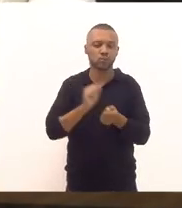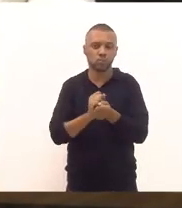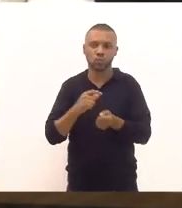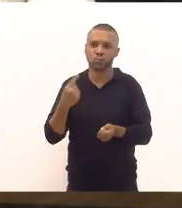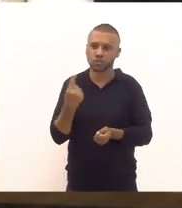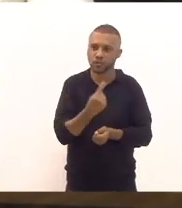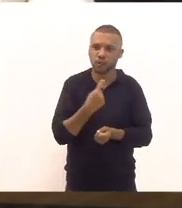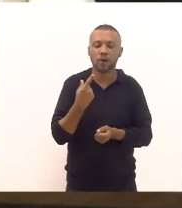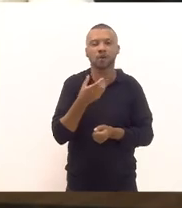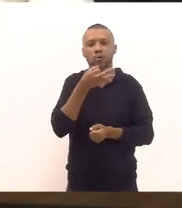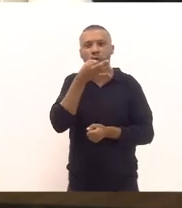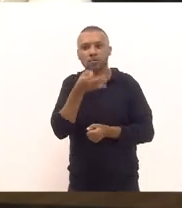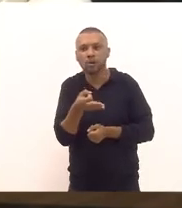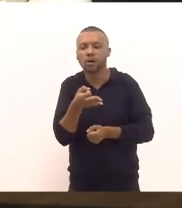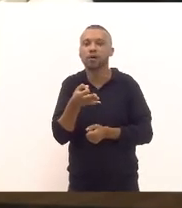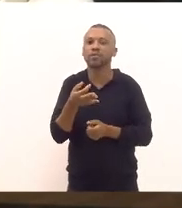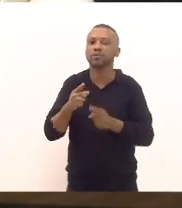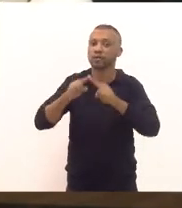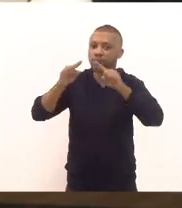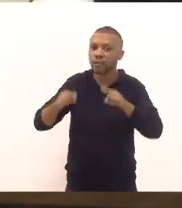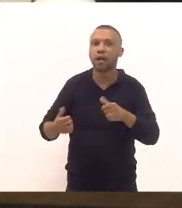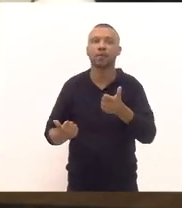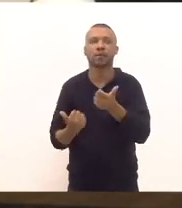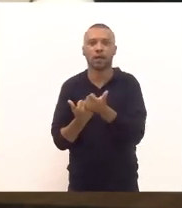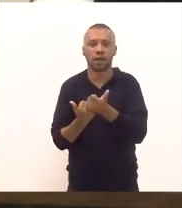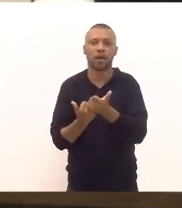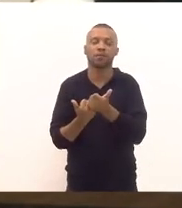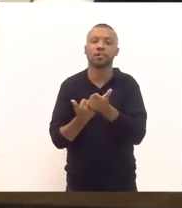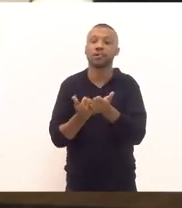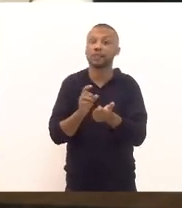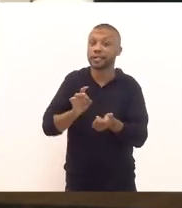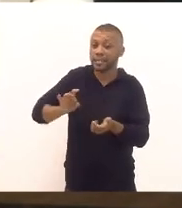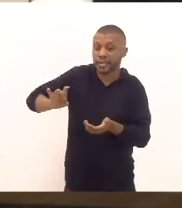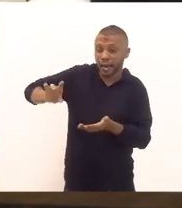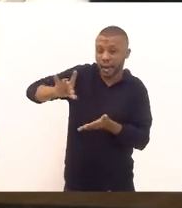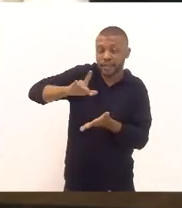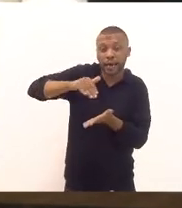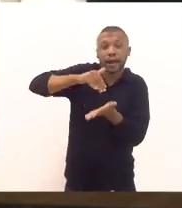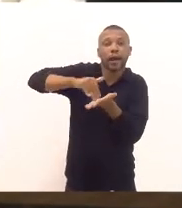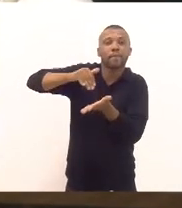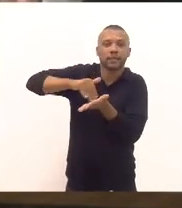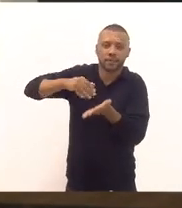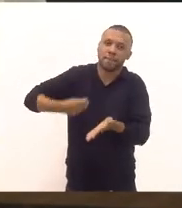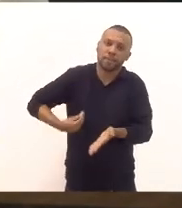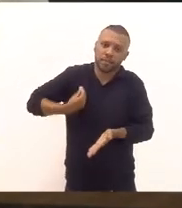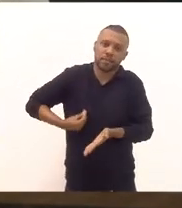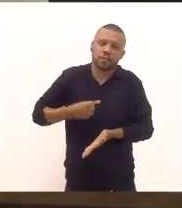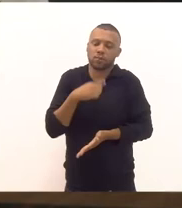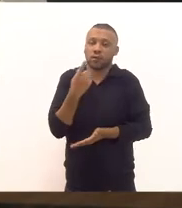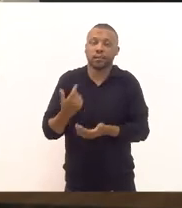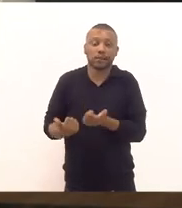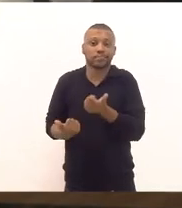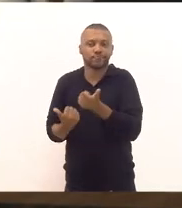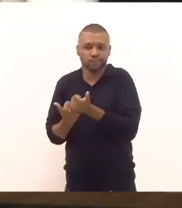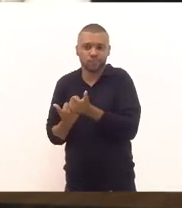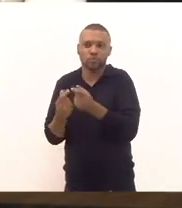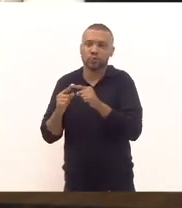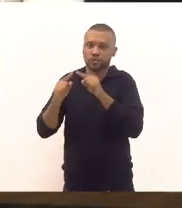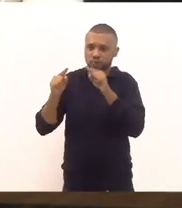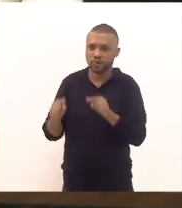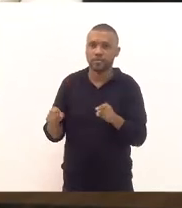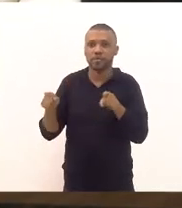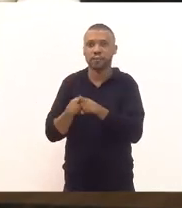conosco ao departamento de sons assessores dos gabinetes aqui presente as nossas a nossa Assessoria e